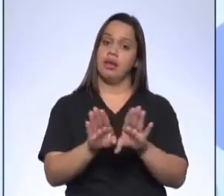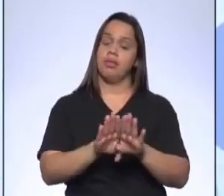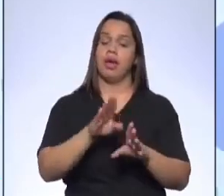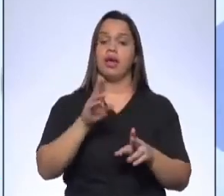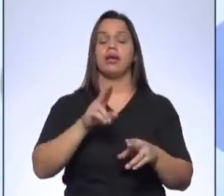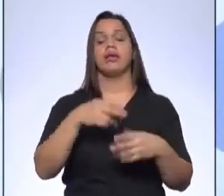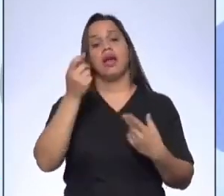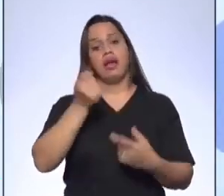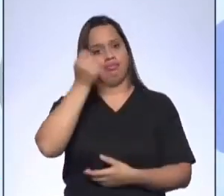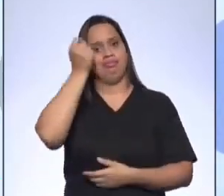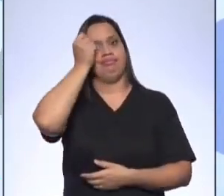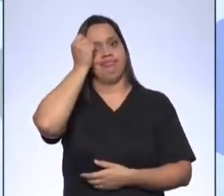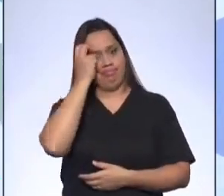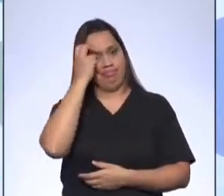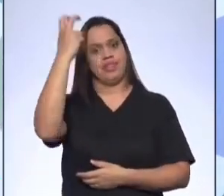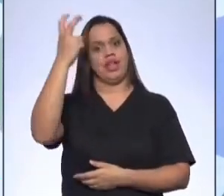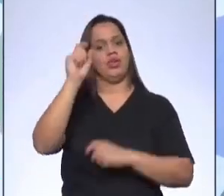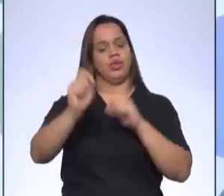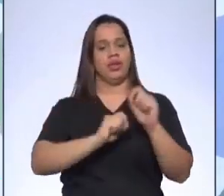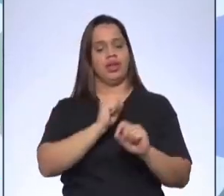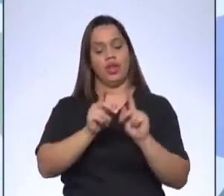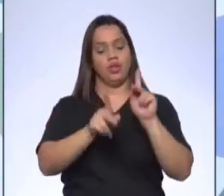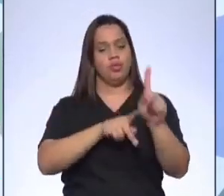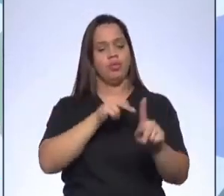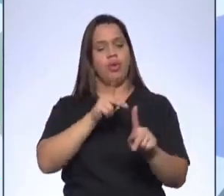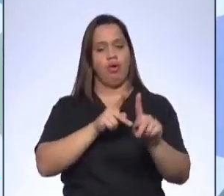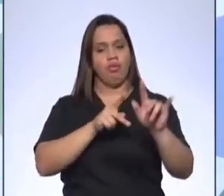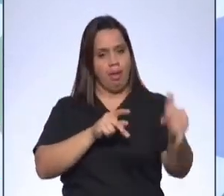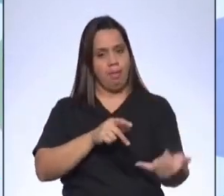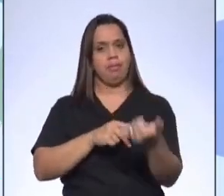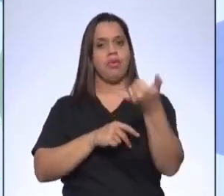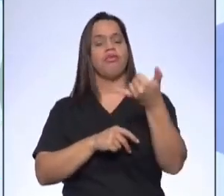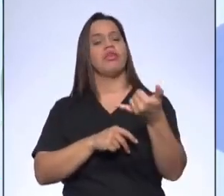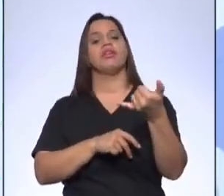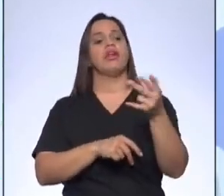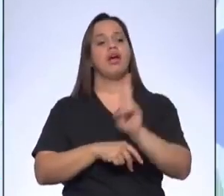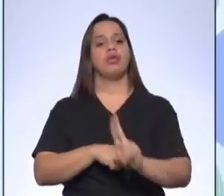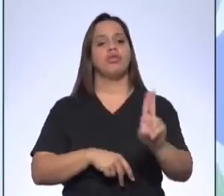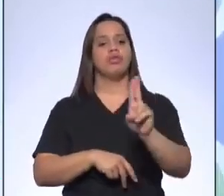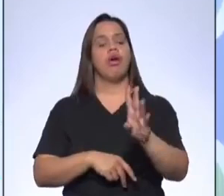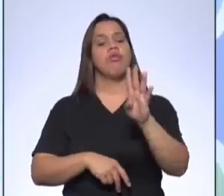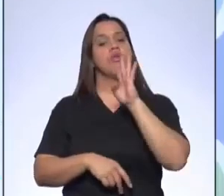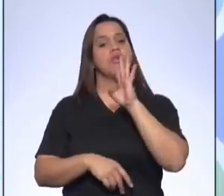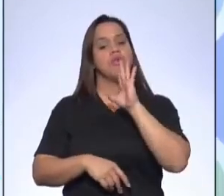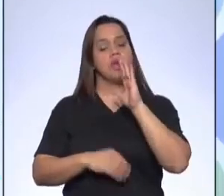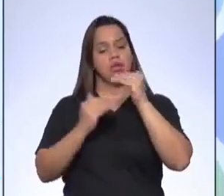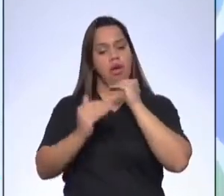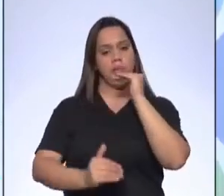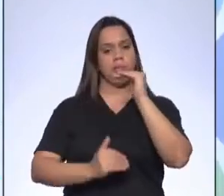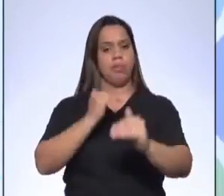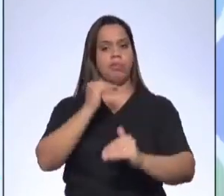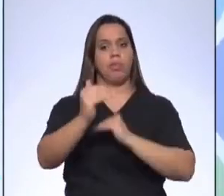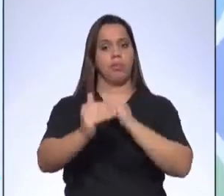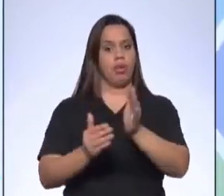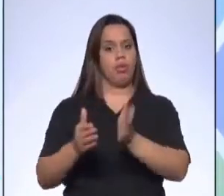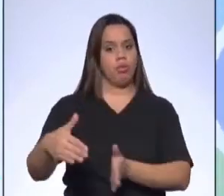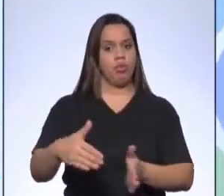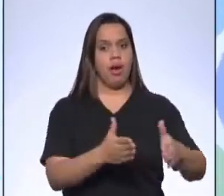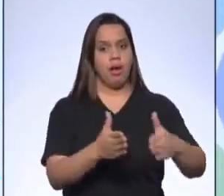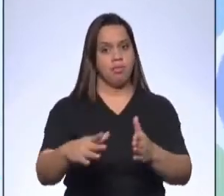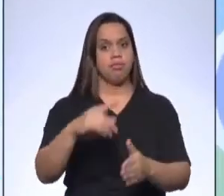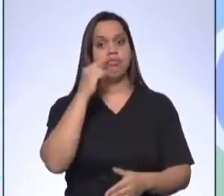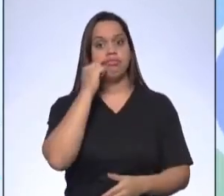povos aplicaram esses conhecimentos que foram sendo adquiridos nas rotas do